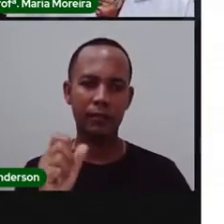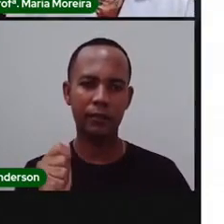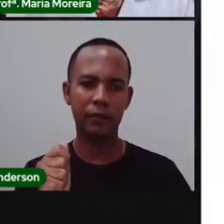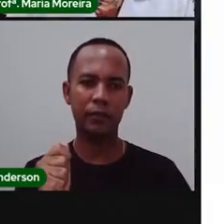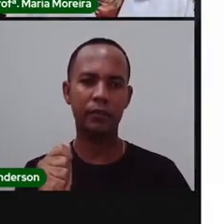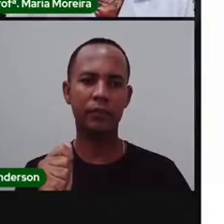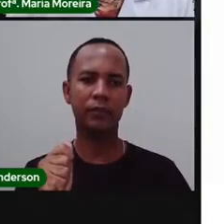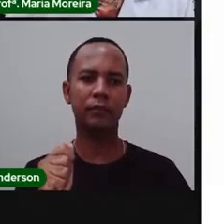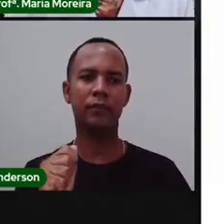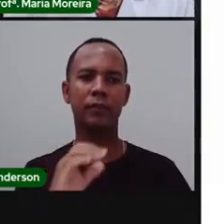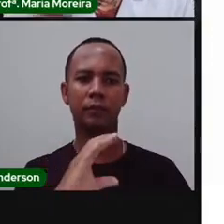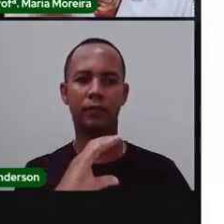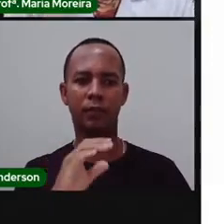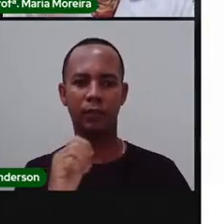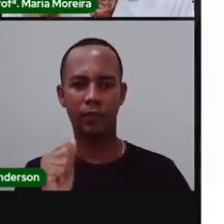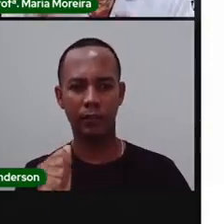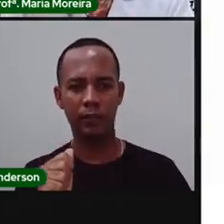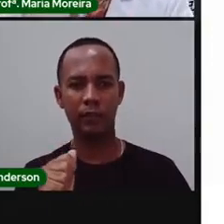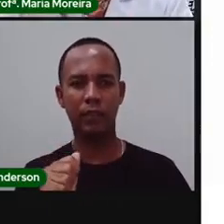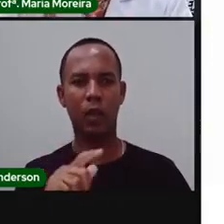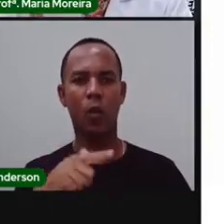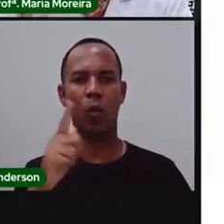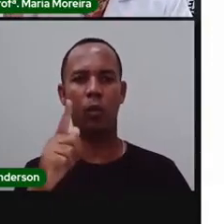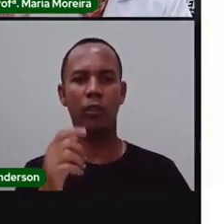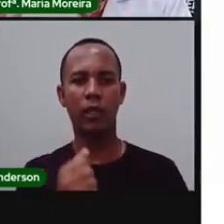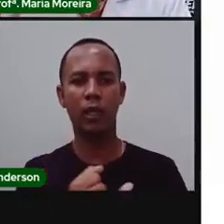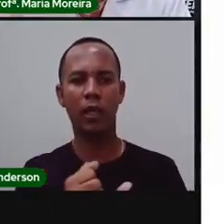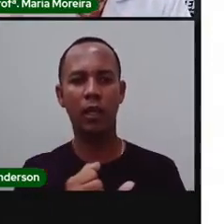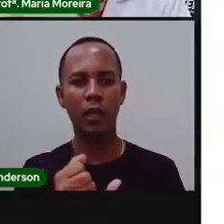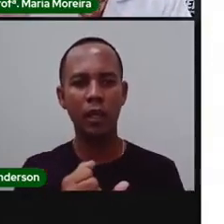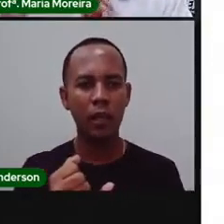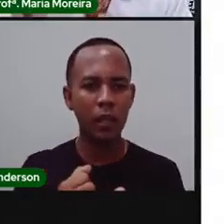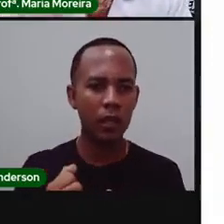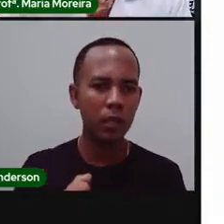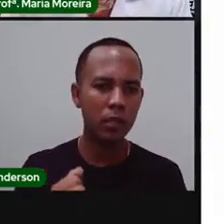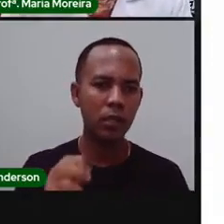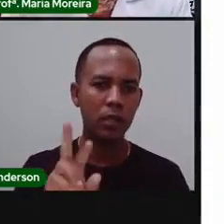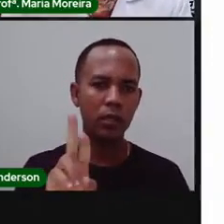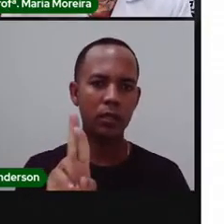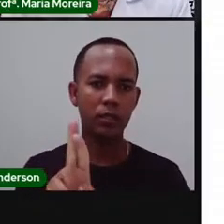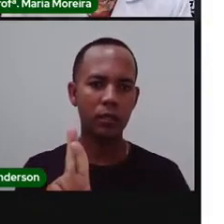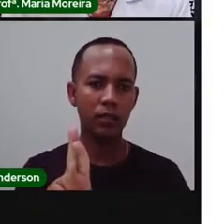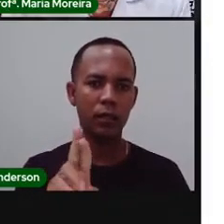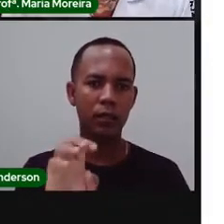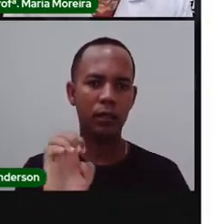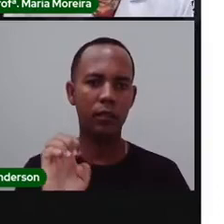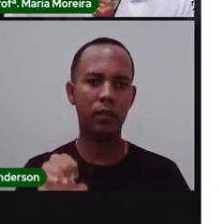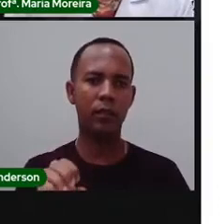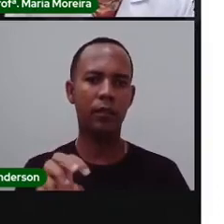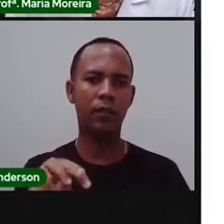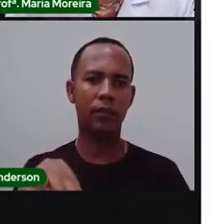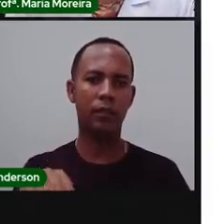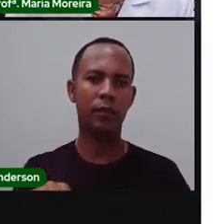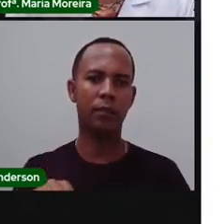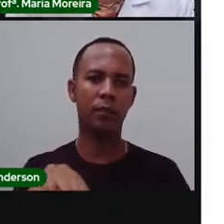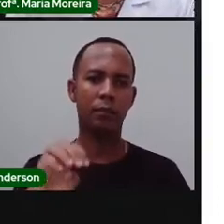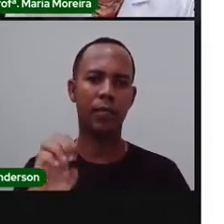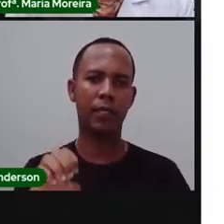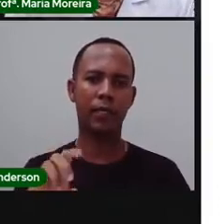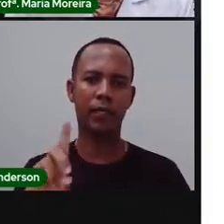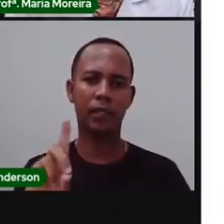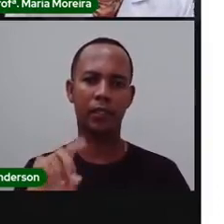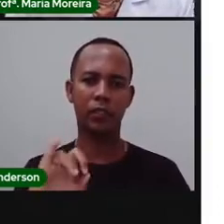Remédio. Então, esse mé de remédio é a sílaba